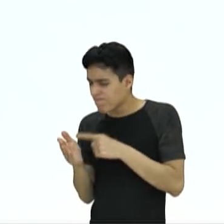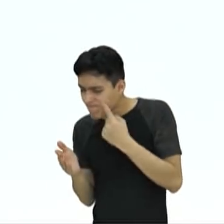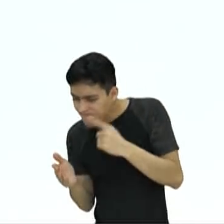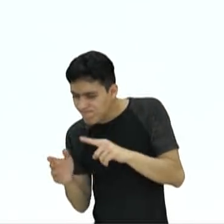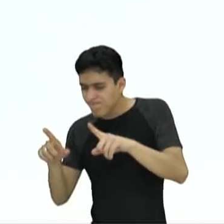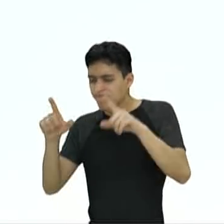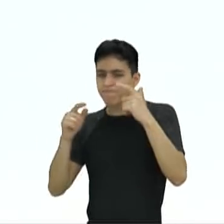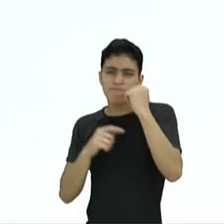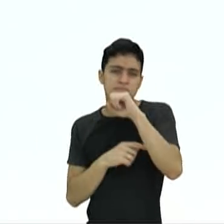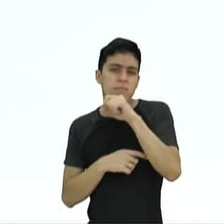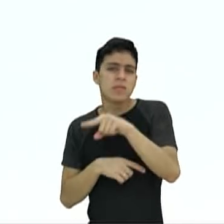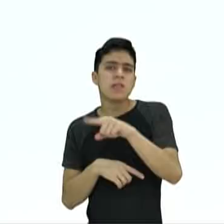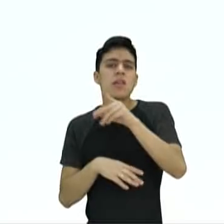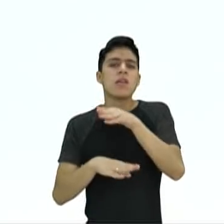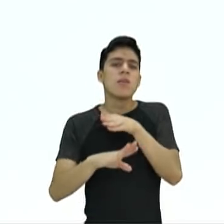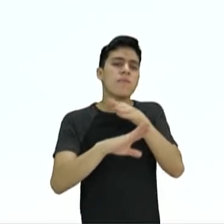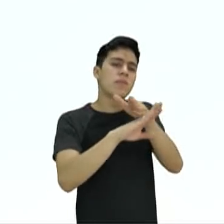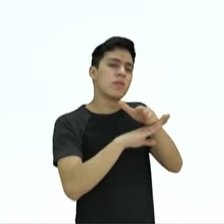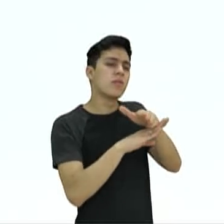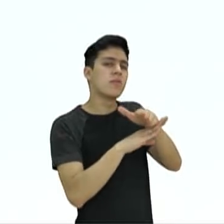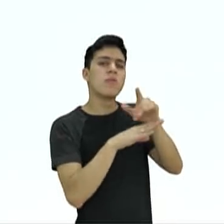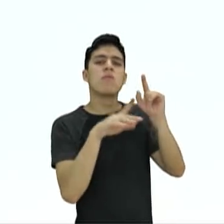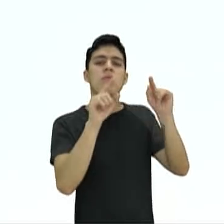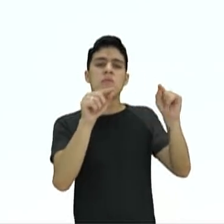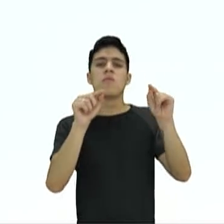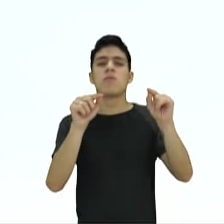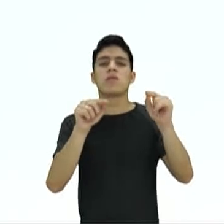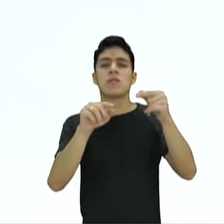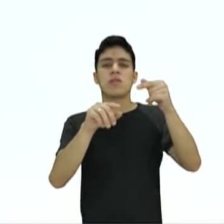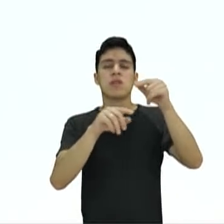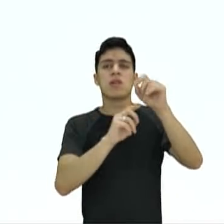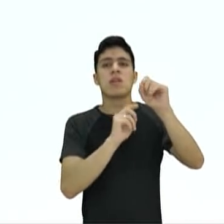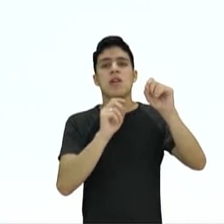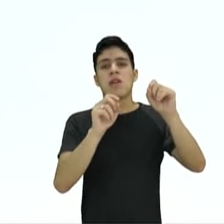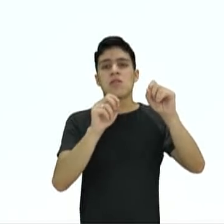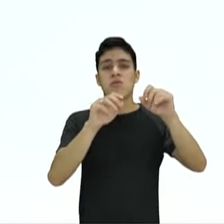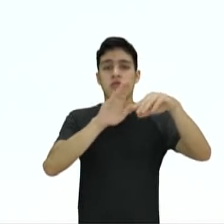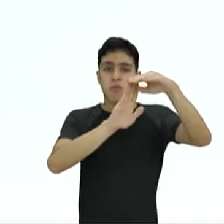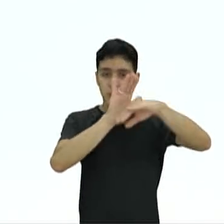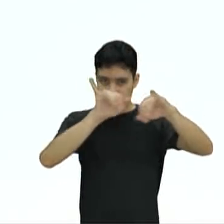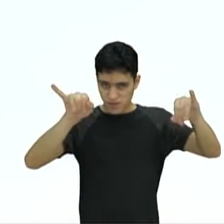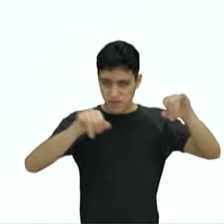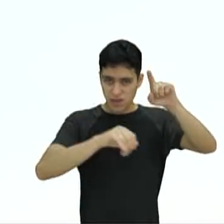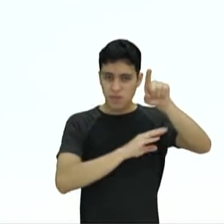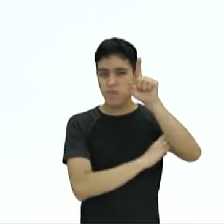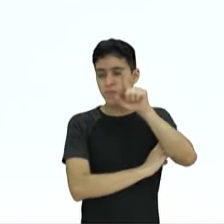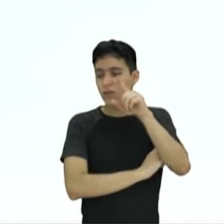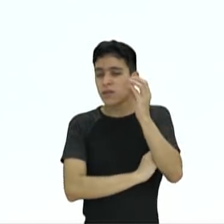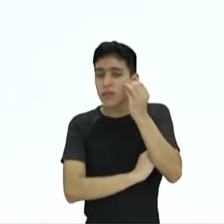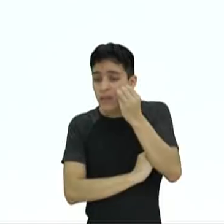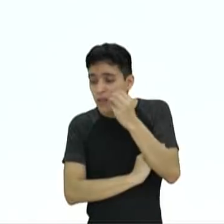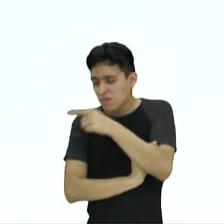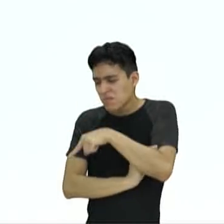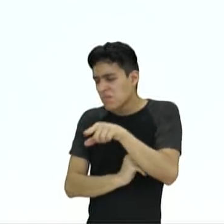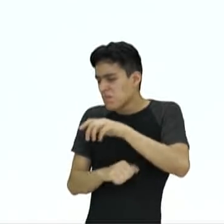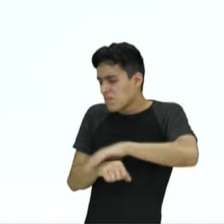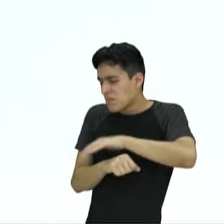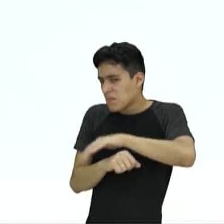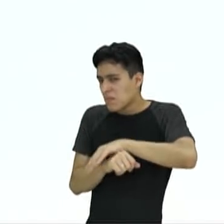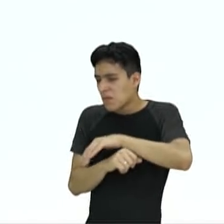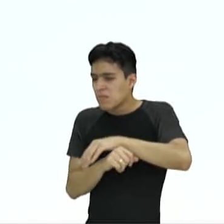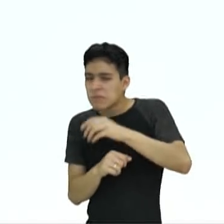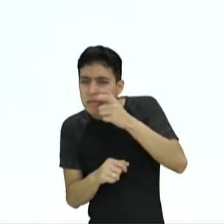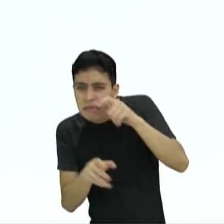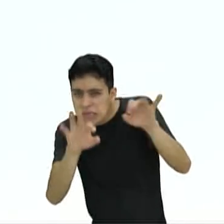da mãe, que é participante de um reality show nos Estados Unidos, e estão tentando tirar suas próprias conclusões